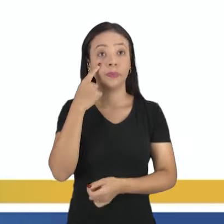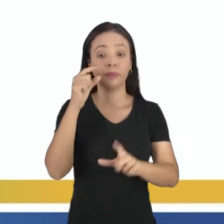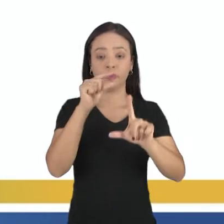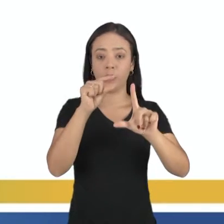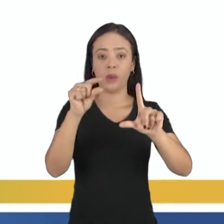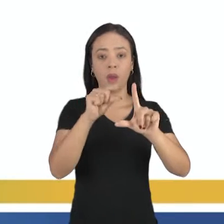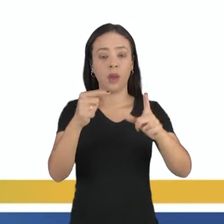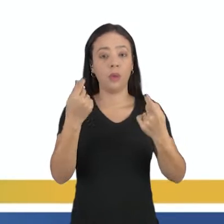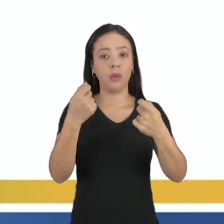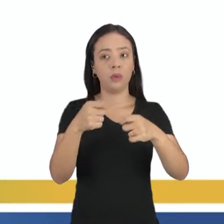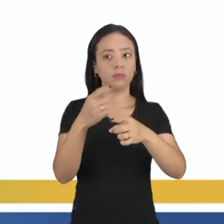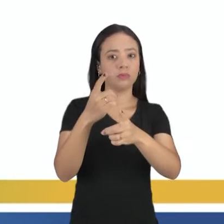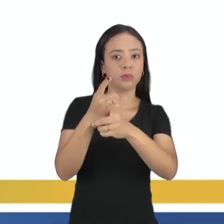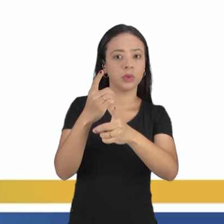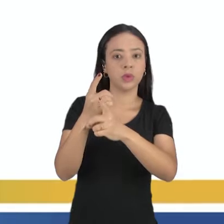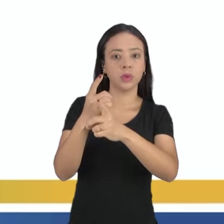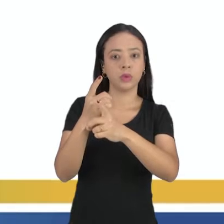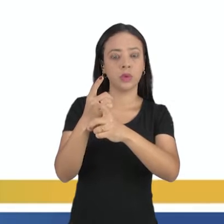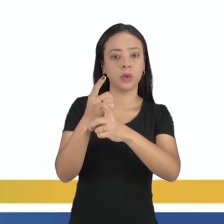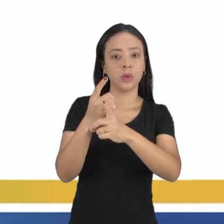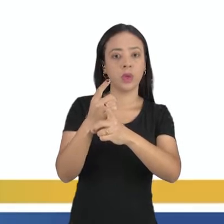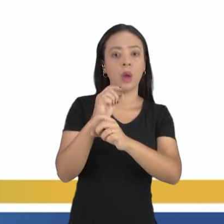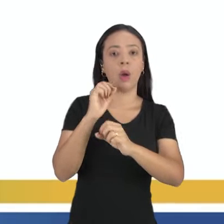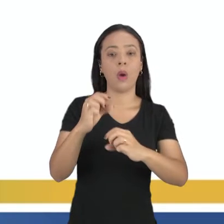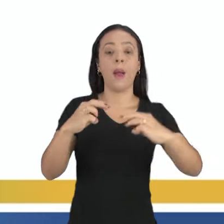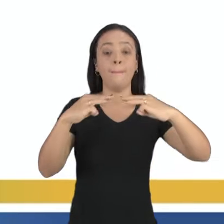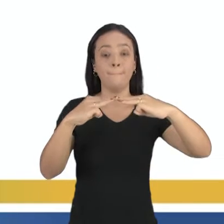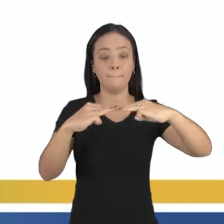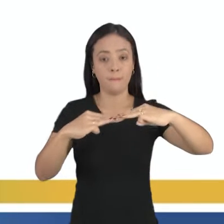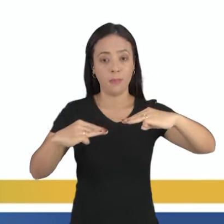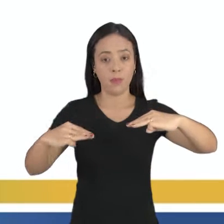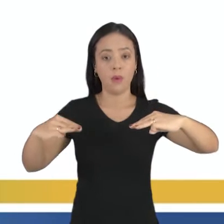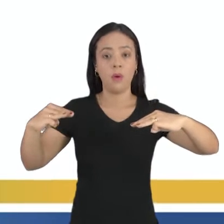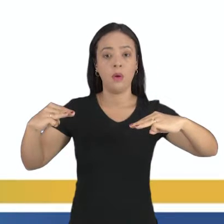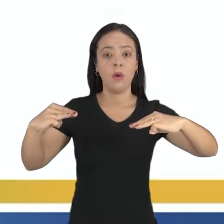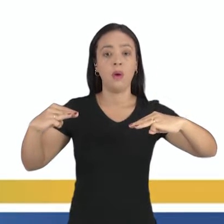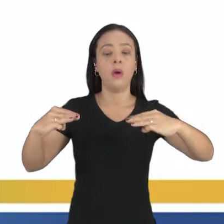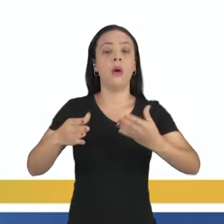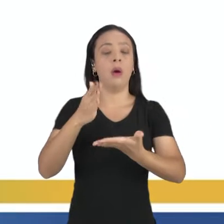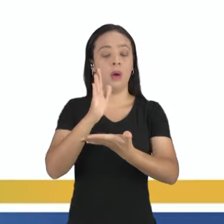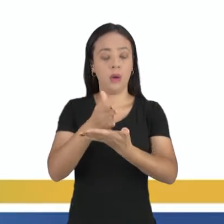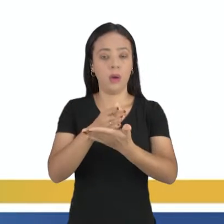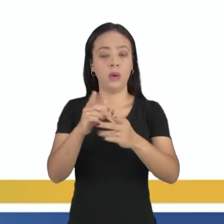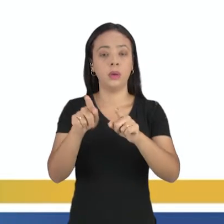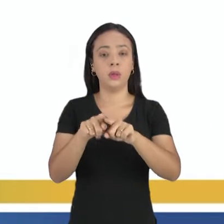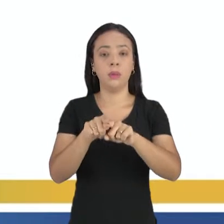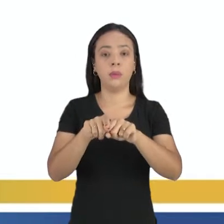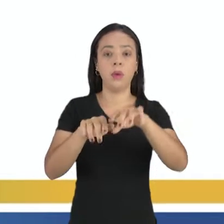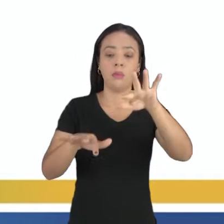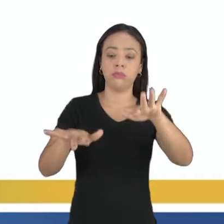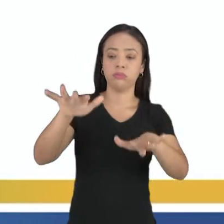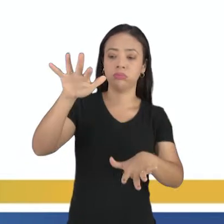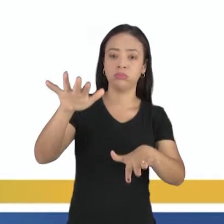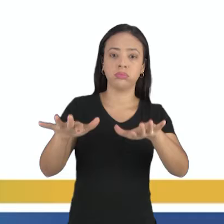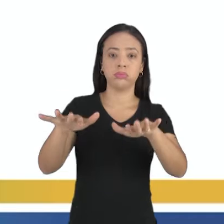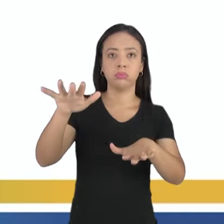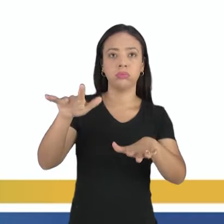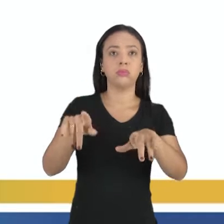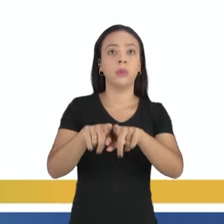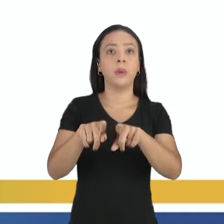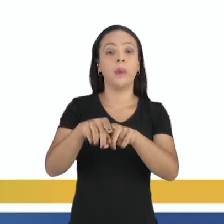vamos determinar a média, moda e mediana do número de mortos nesses países aí envolvidos